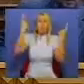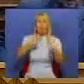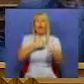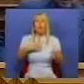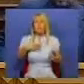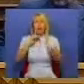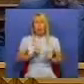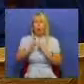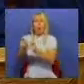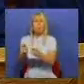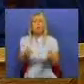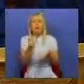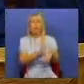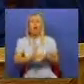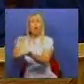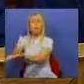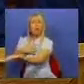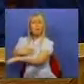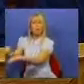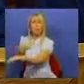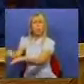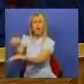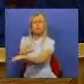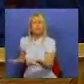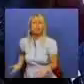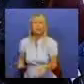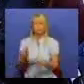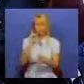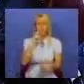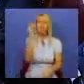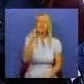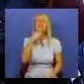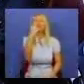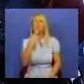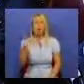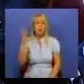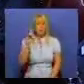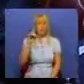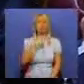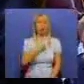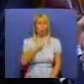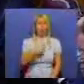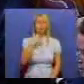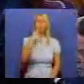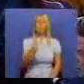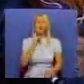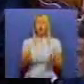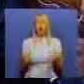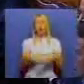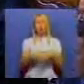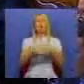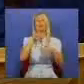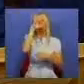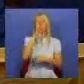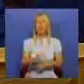empresa que não existe. Terceira questão. 16 de agosto, anunciou no Conselho de Ministros que passava esta